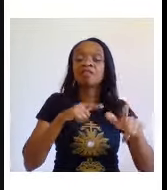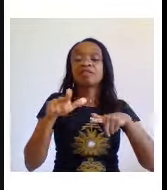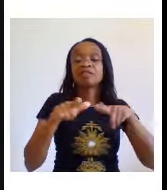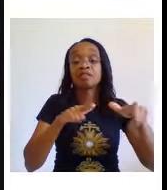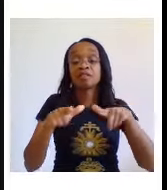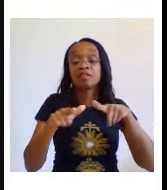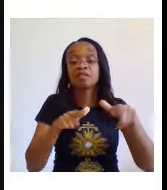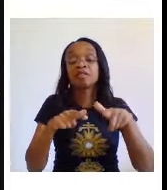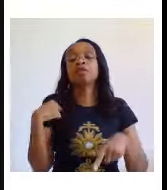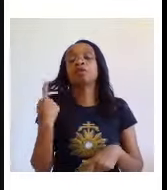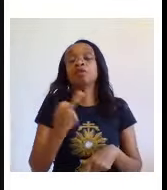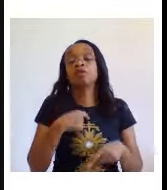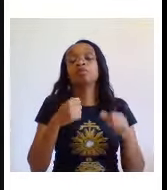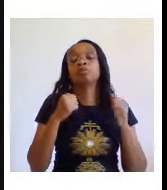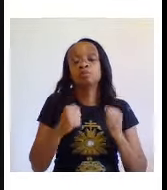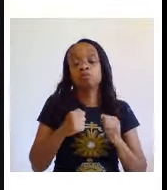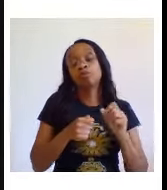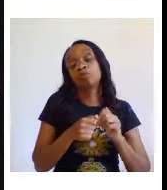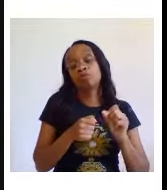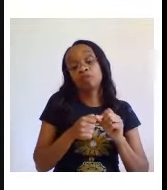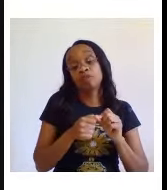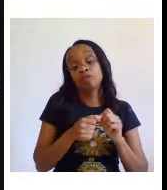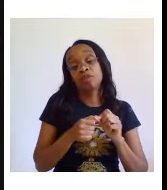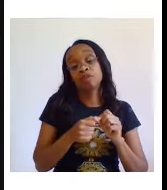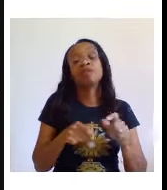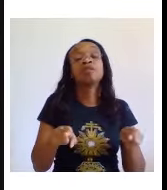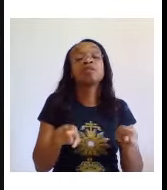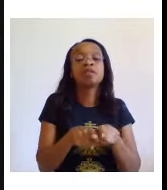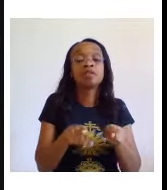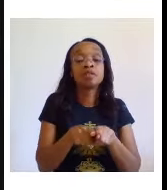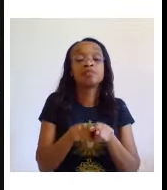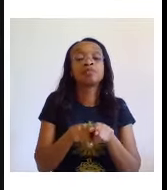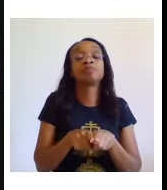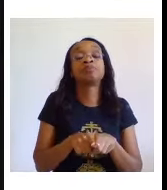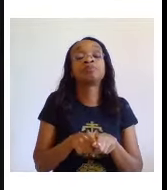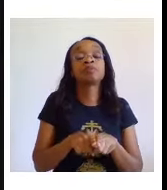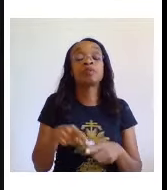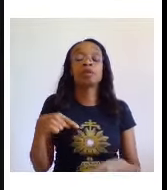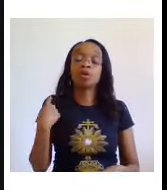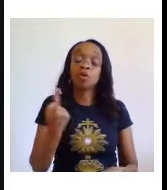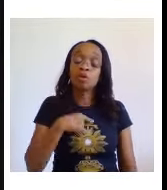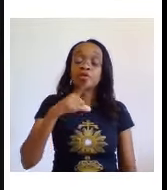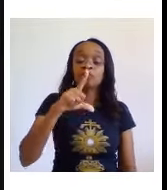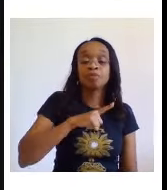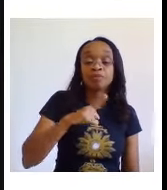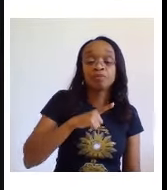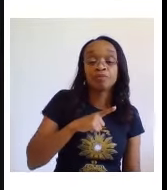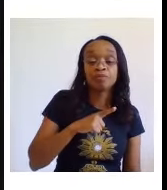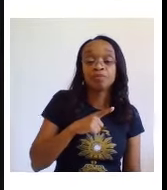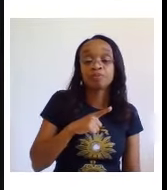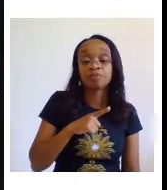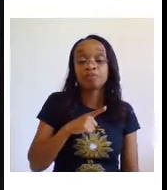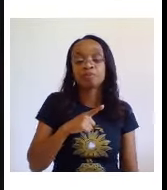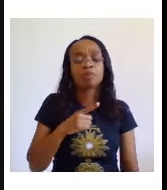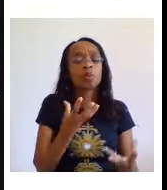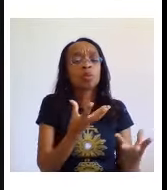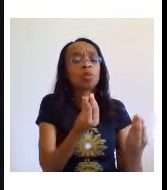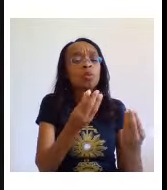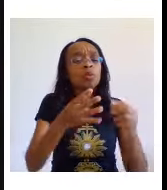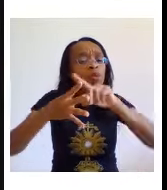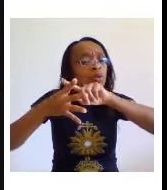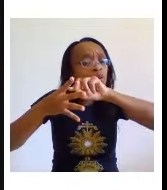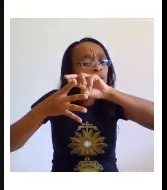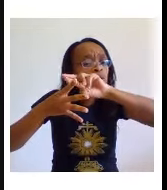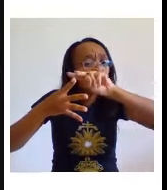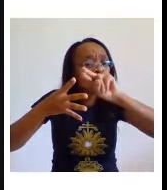localmente. Mas também a gente pode receber pessoas de outros estados, porque a gente tem uma série de coisas que